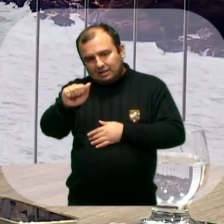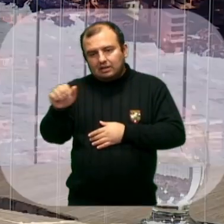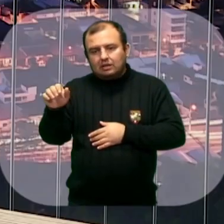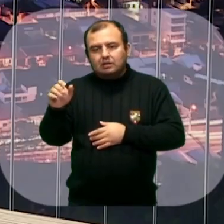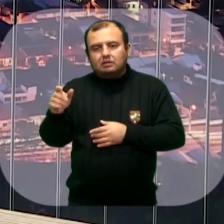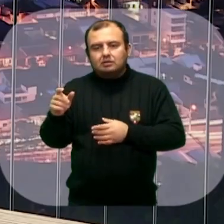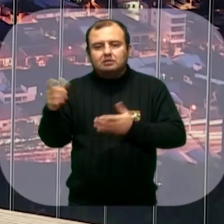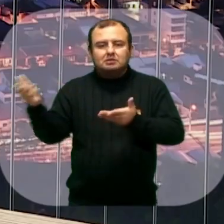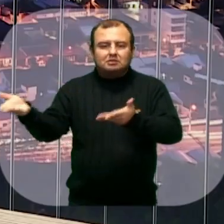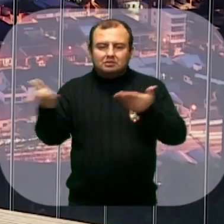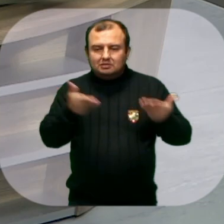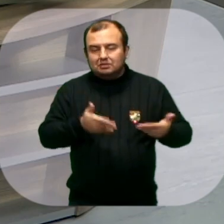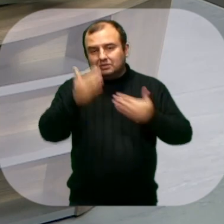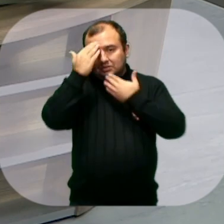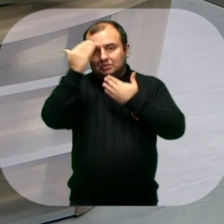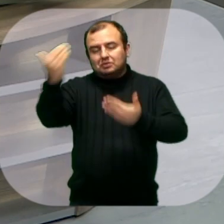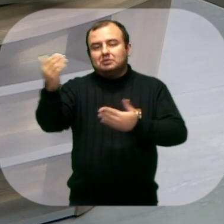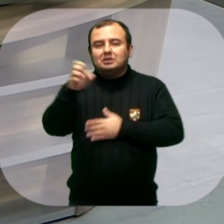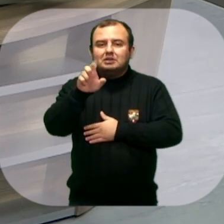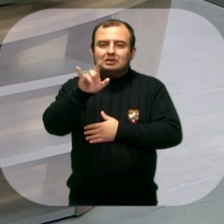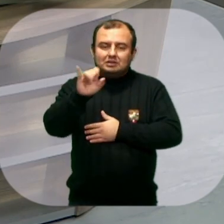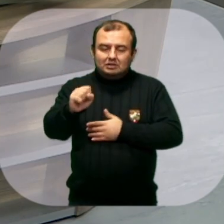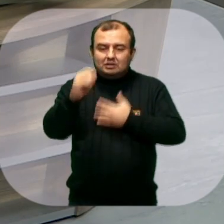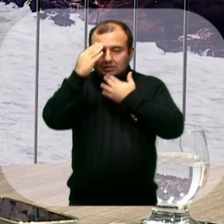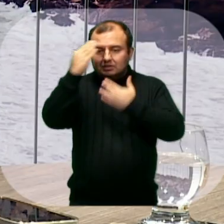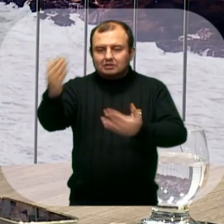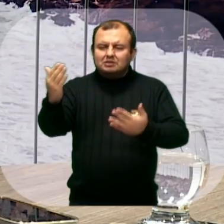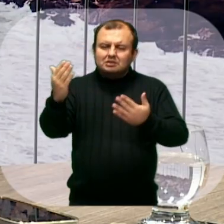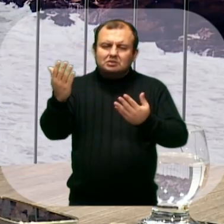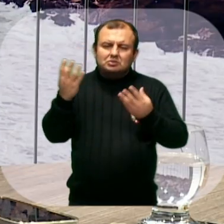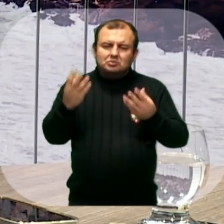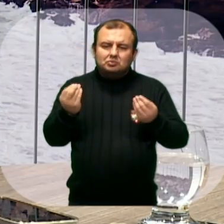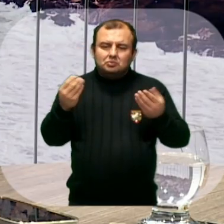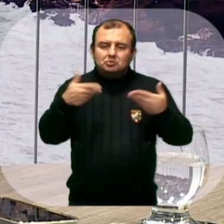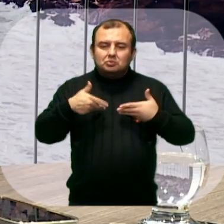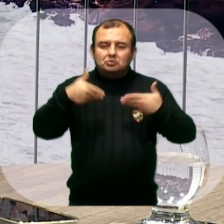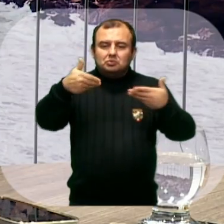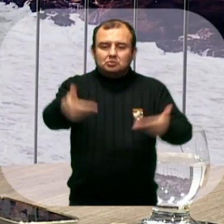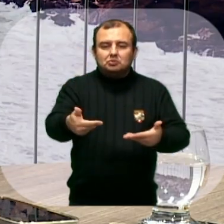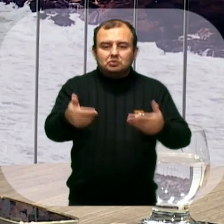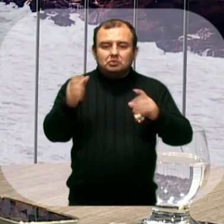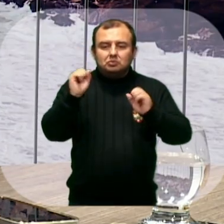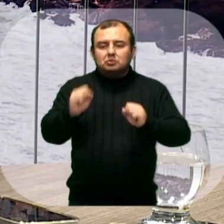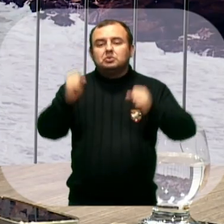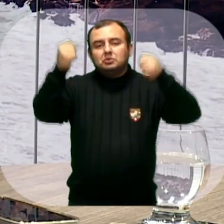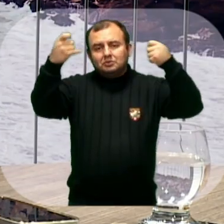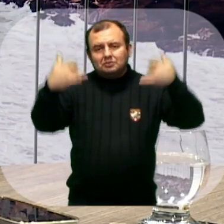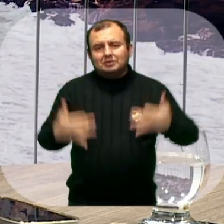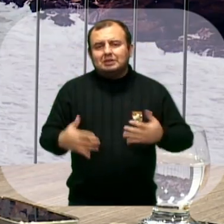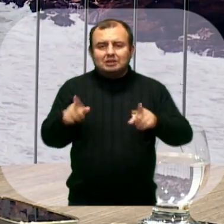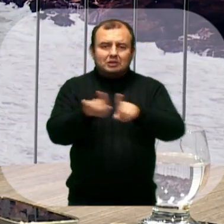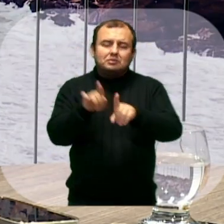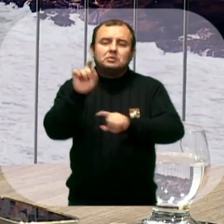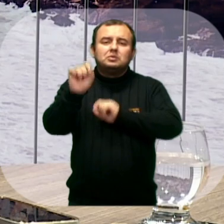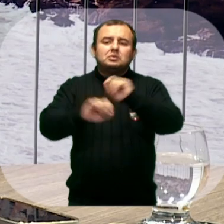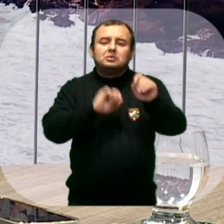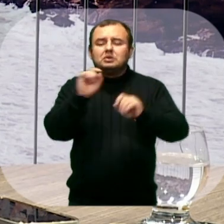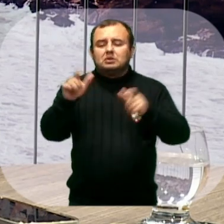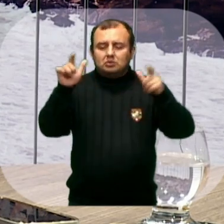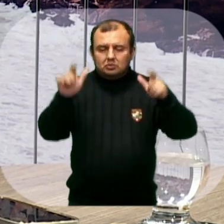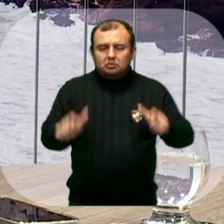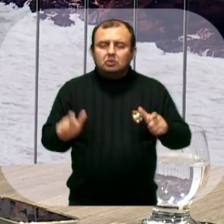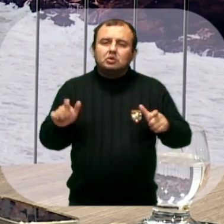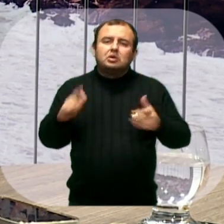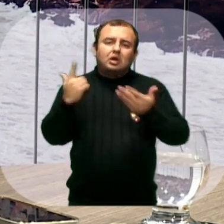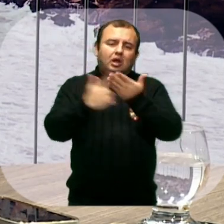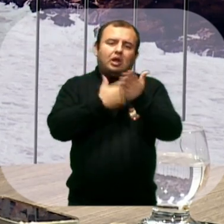Seja bem-vinda, Eliana. Obrigada, Elis. Agradecendo imensamente o convite para poder falar um pouquinho sobre esse espaço que é